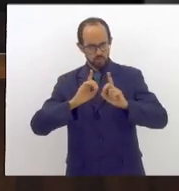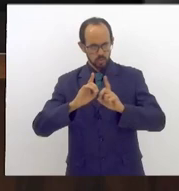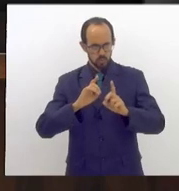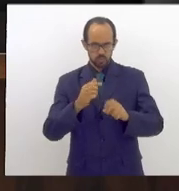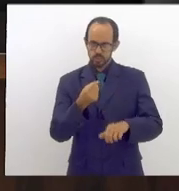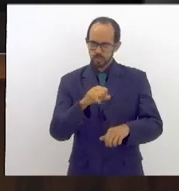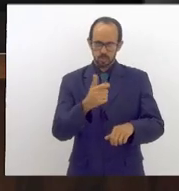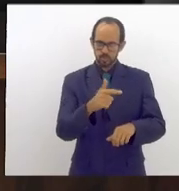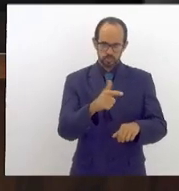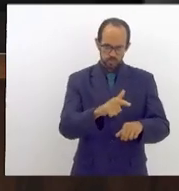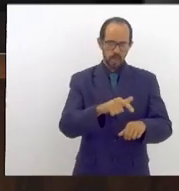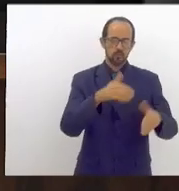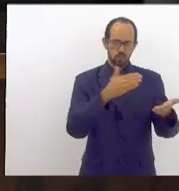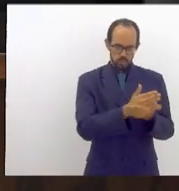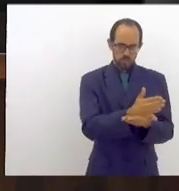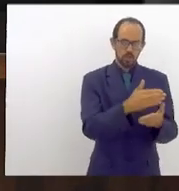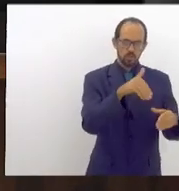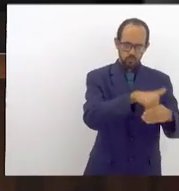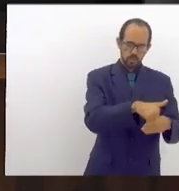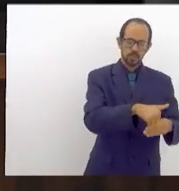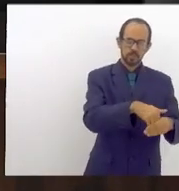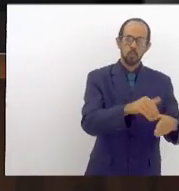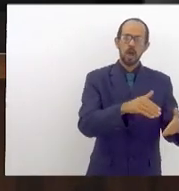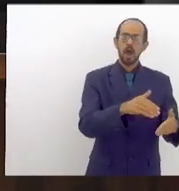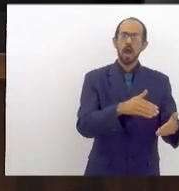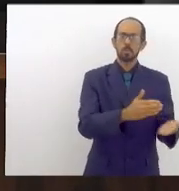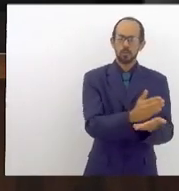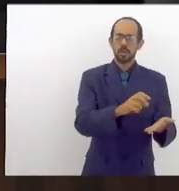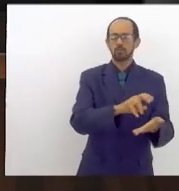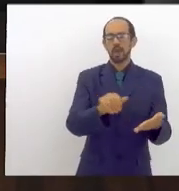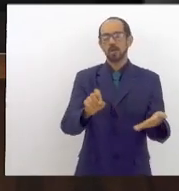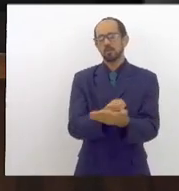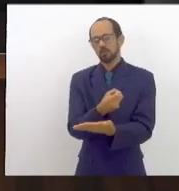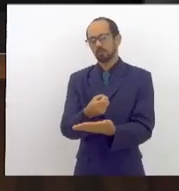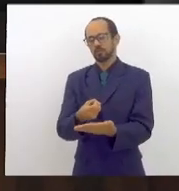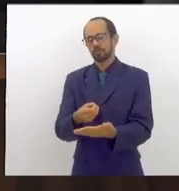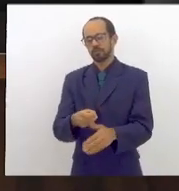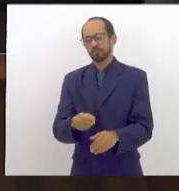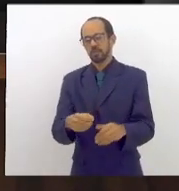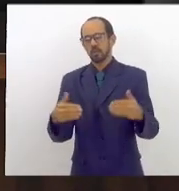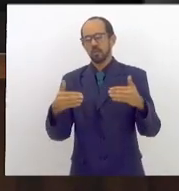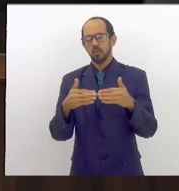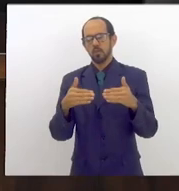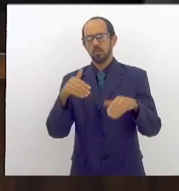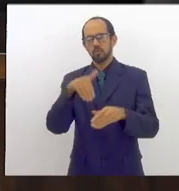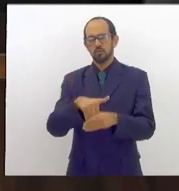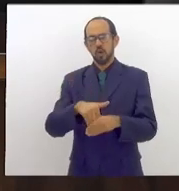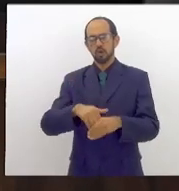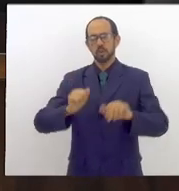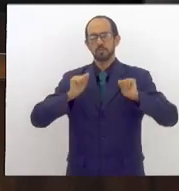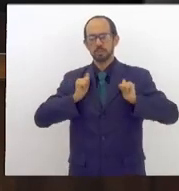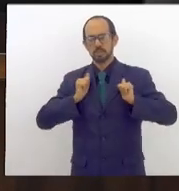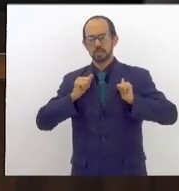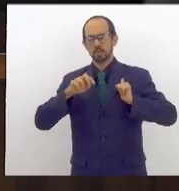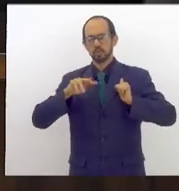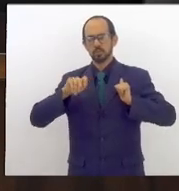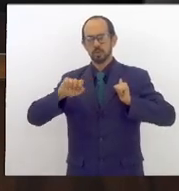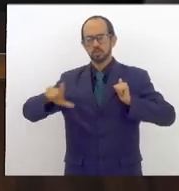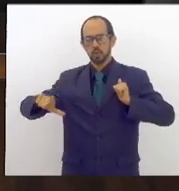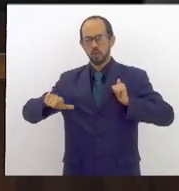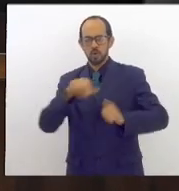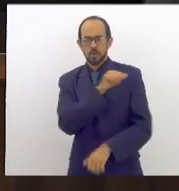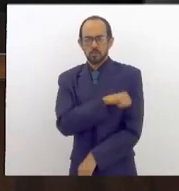em votação seus que aprovam permaneças que estão aprovado vai à promulgação voto pela abstenção da bancada do PSOL enfermeira